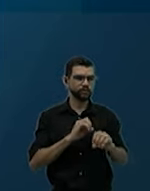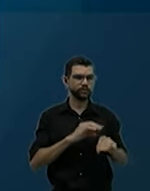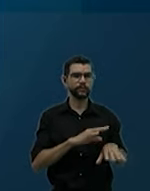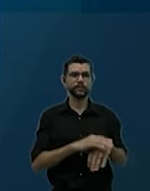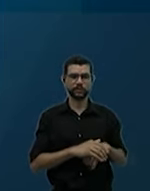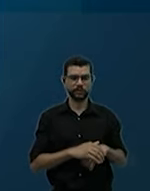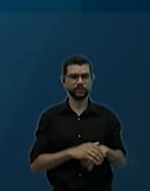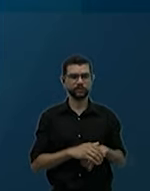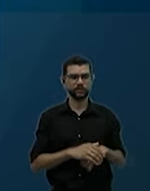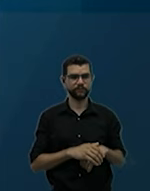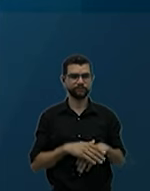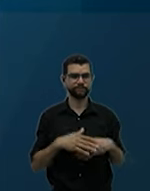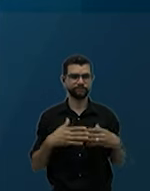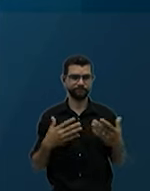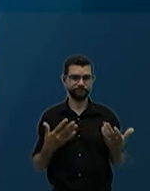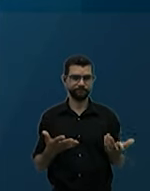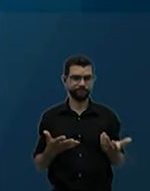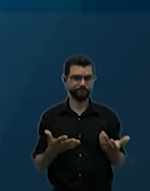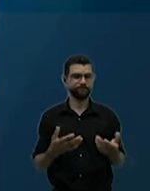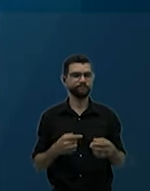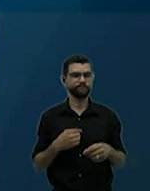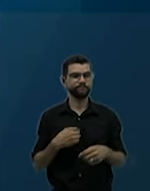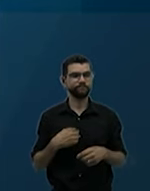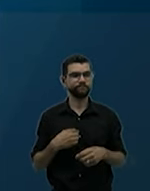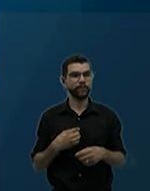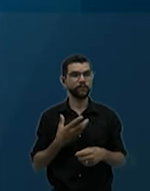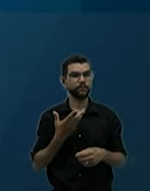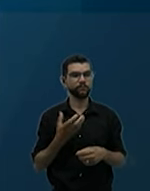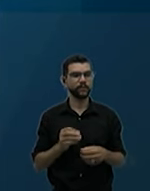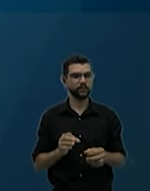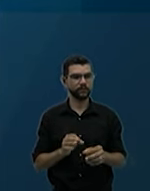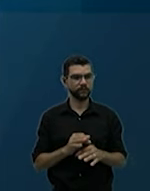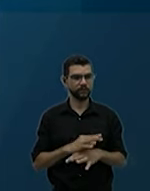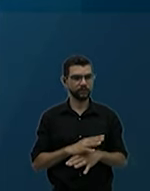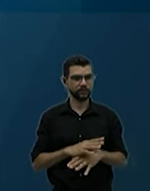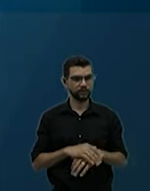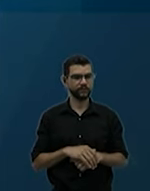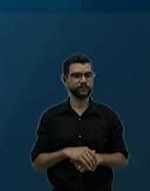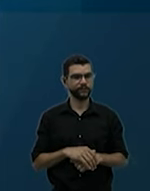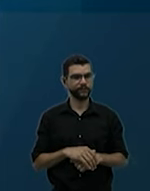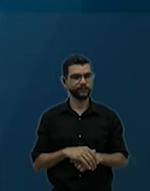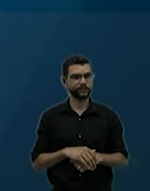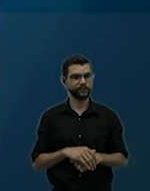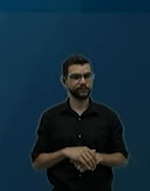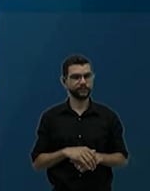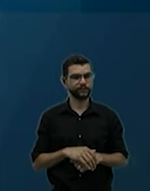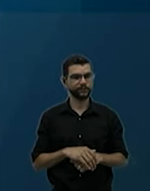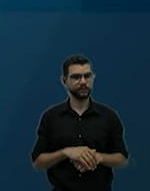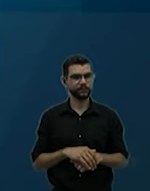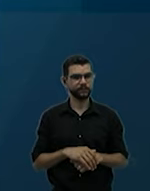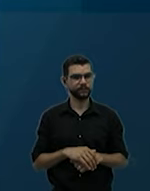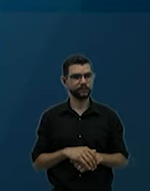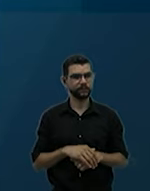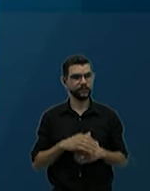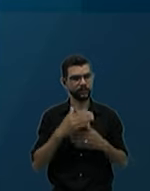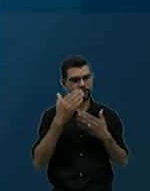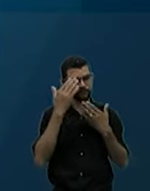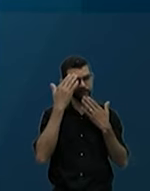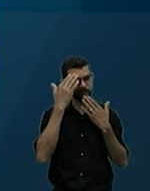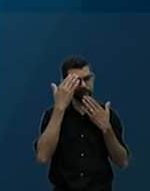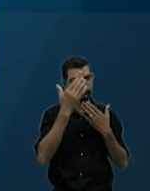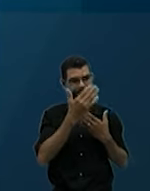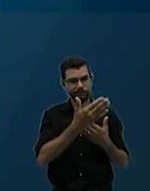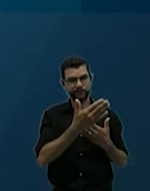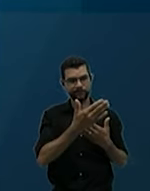gostaria, então, de encerrar essas palavras agradecendo a